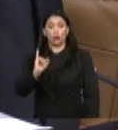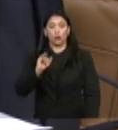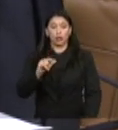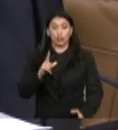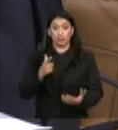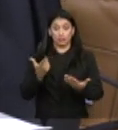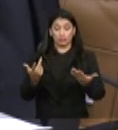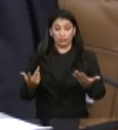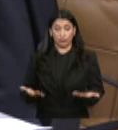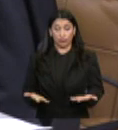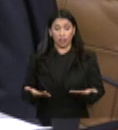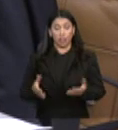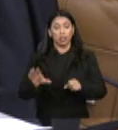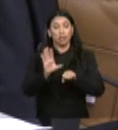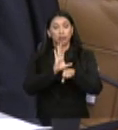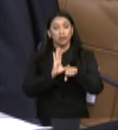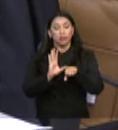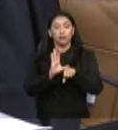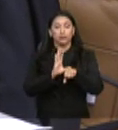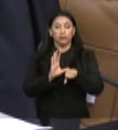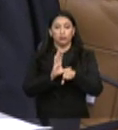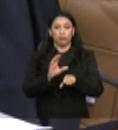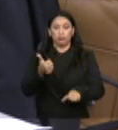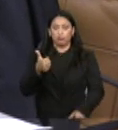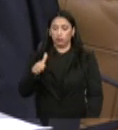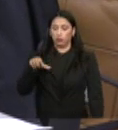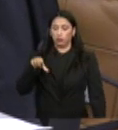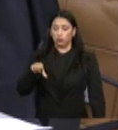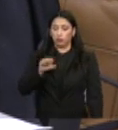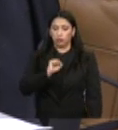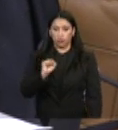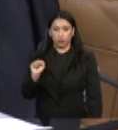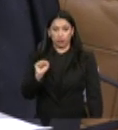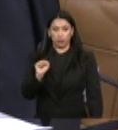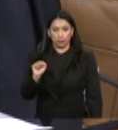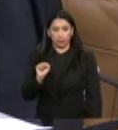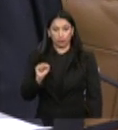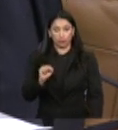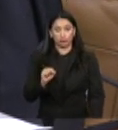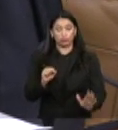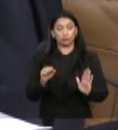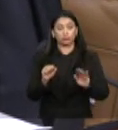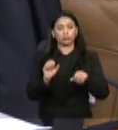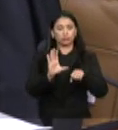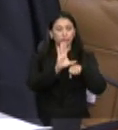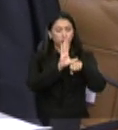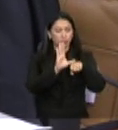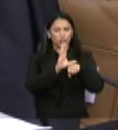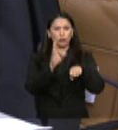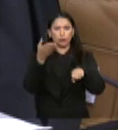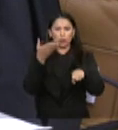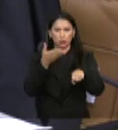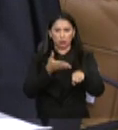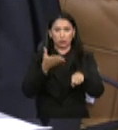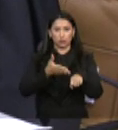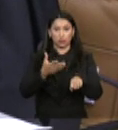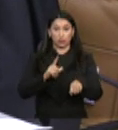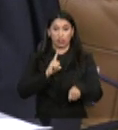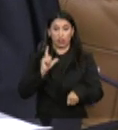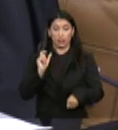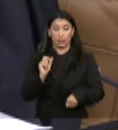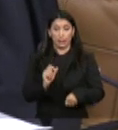simplificação que a Constituição de 1988 a nossa lei fundamental vigente carrega